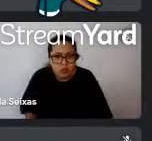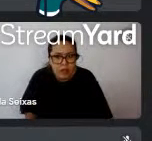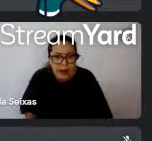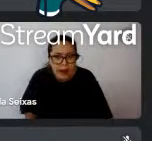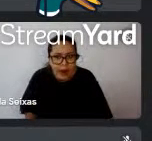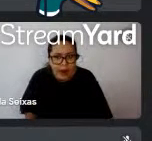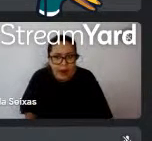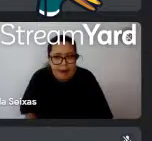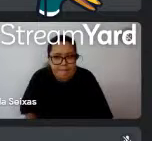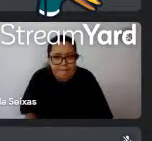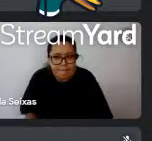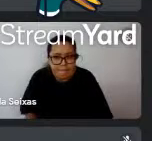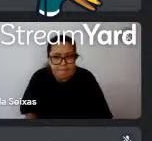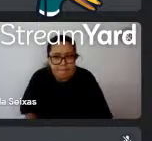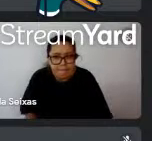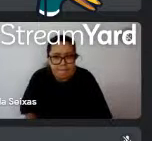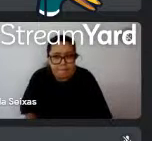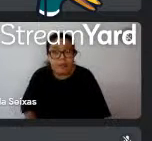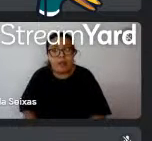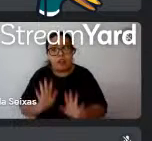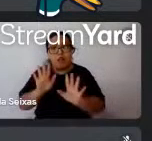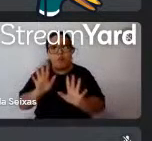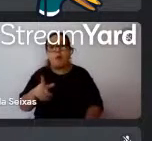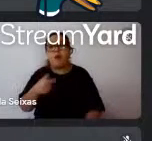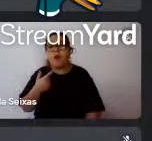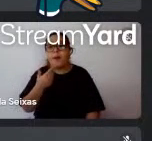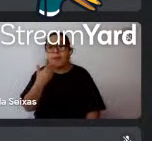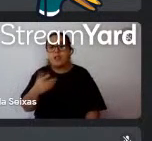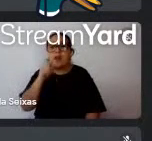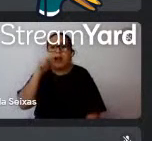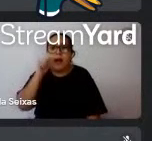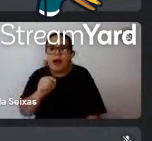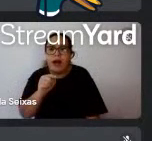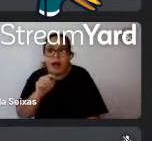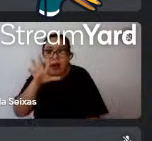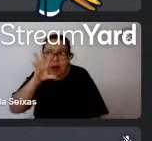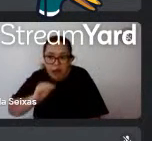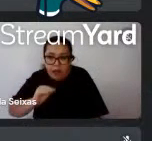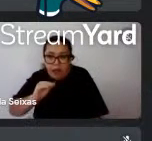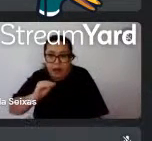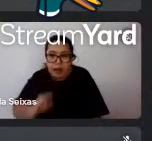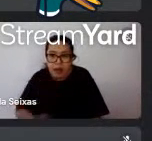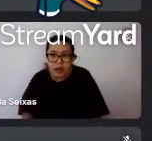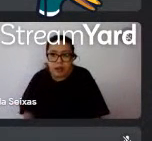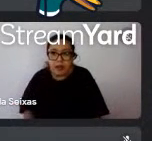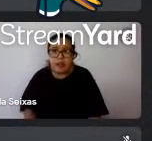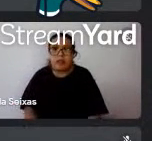Porque a Ionara era nessa que estava rolando. Não, a Ionara não era nessa, é